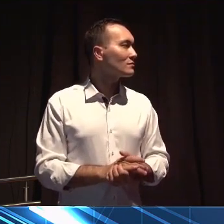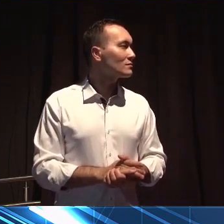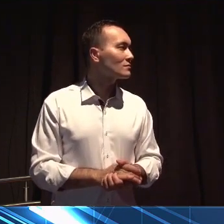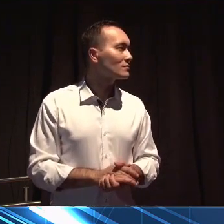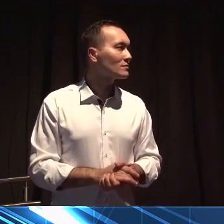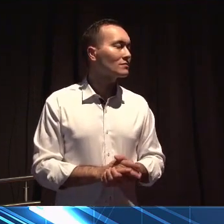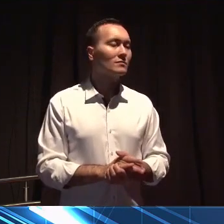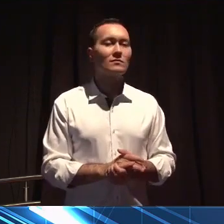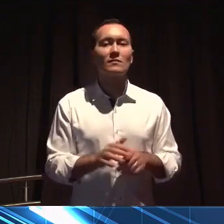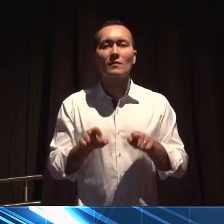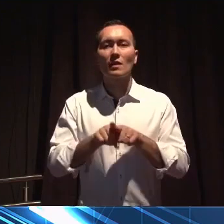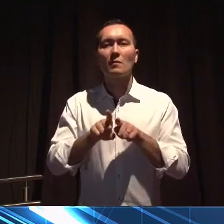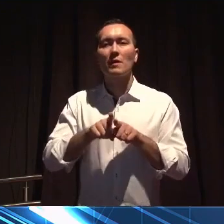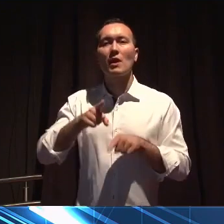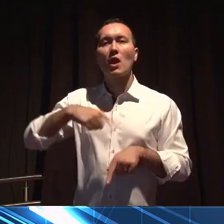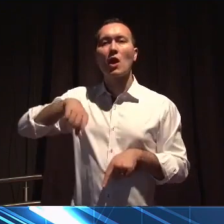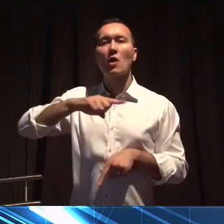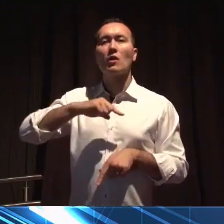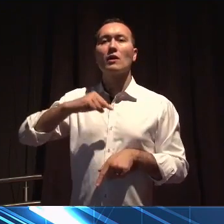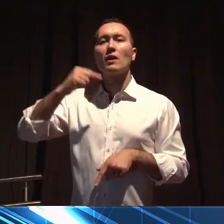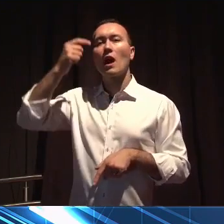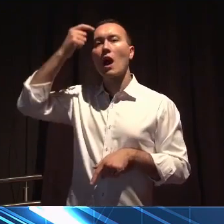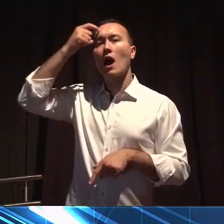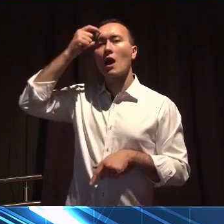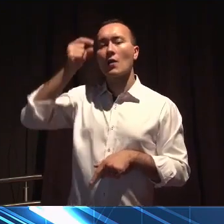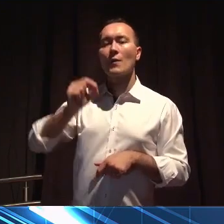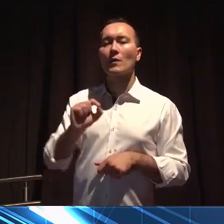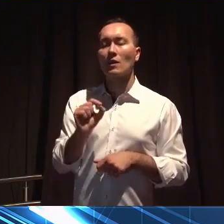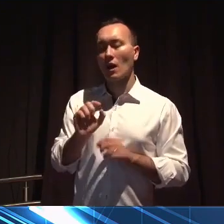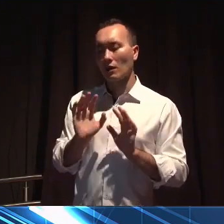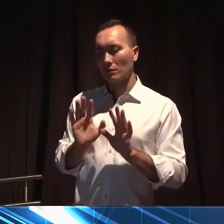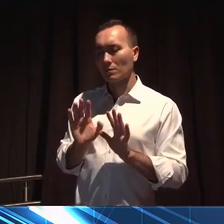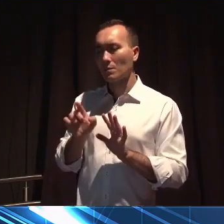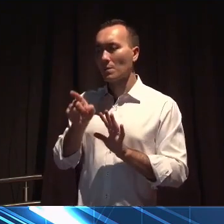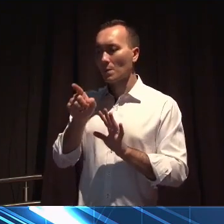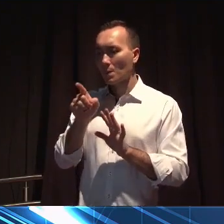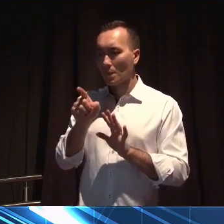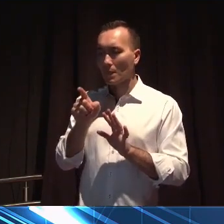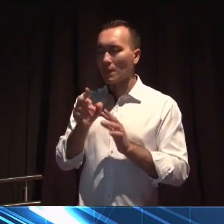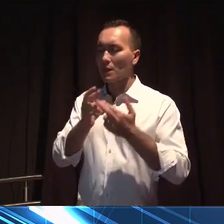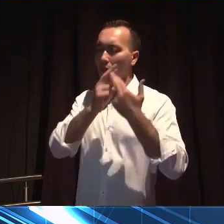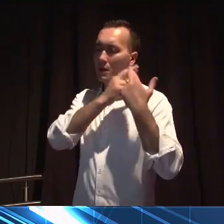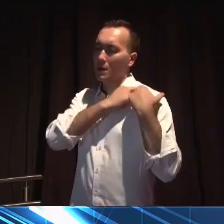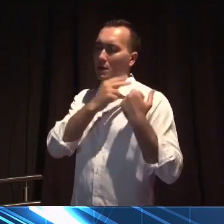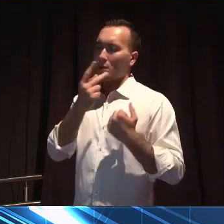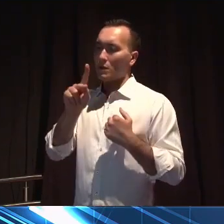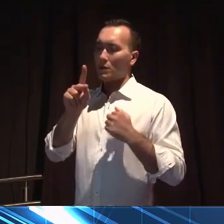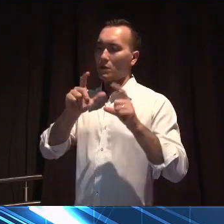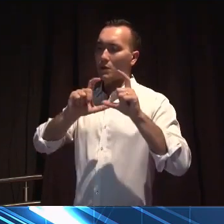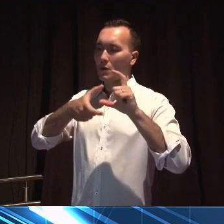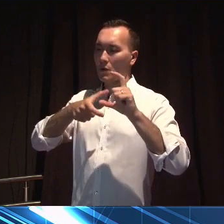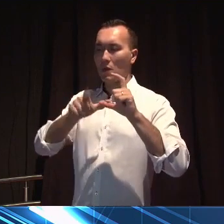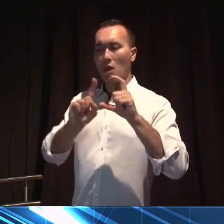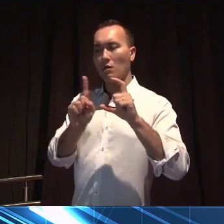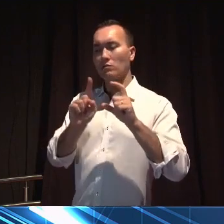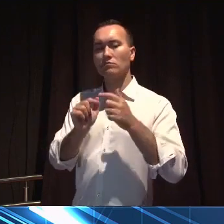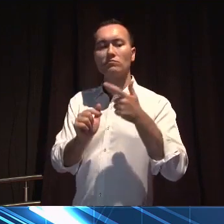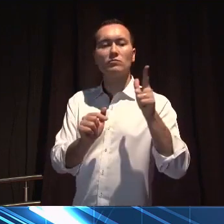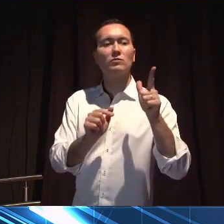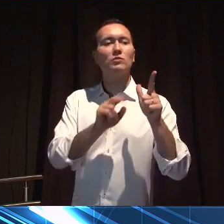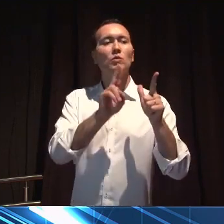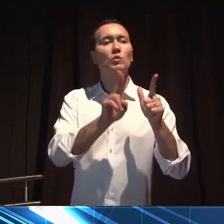tipo, cara, essa coisa aqui, se ela não é responsabilidade do Node, a gente tem que achar outra coisa para usar ela. Por exemplo, usa um serviço